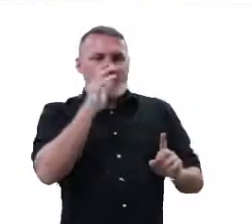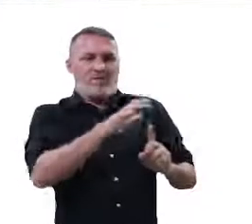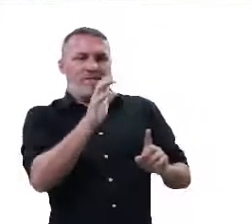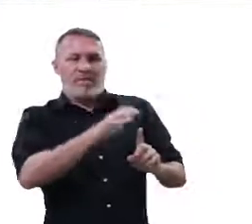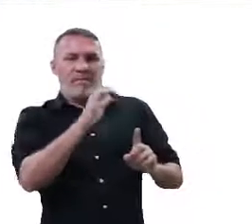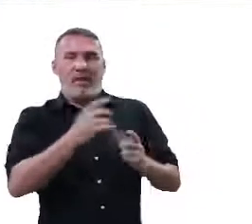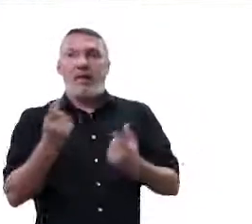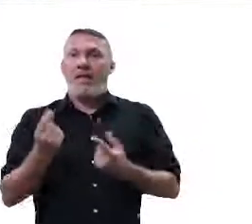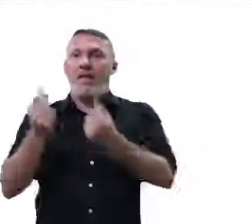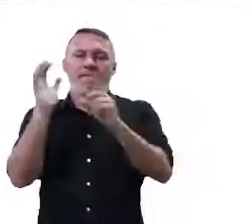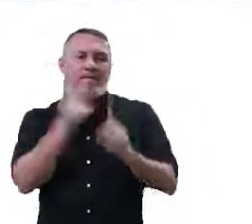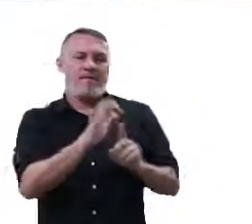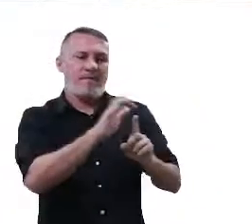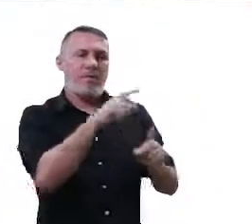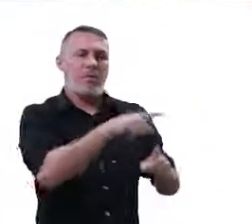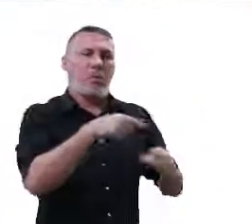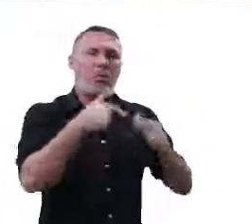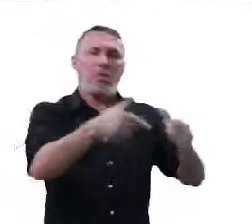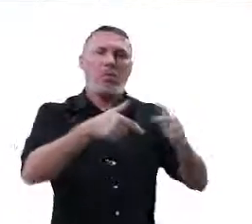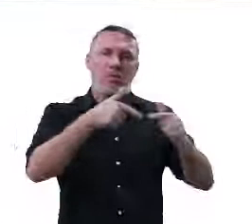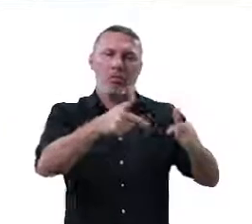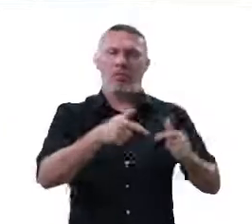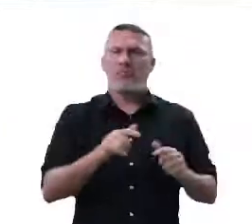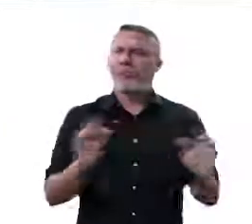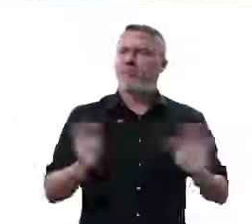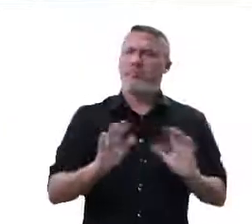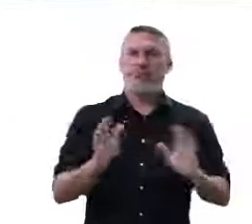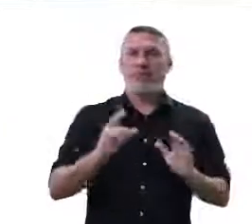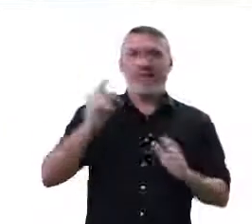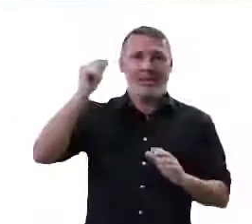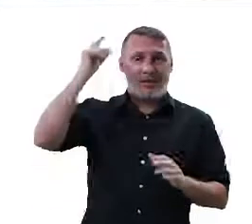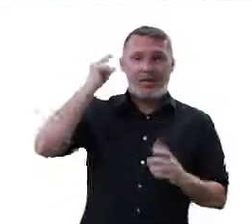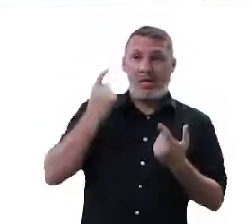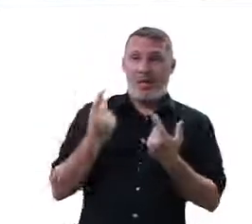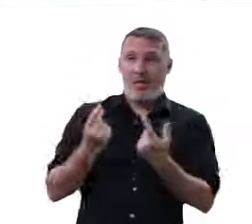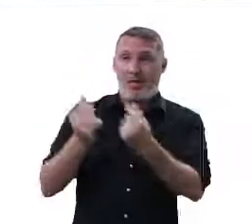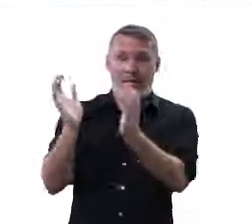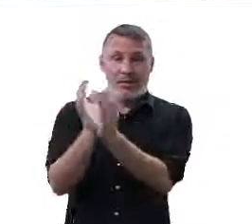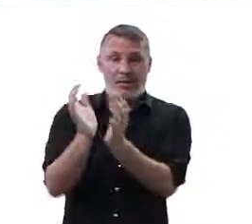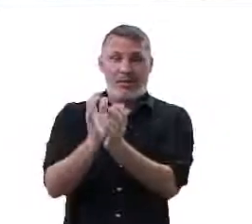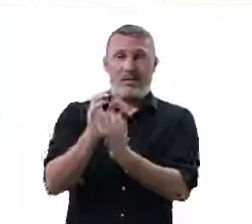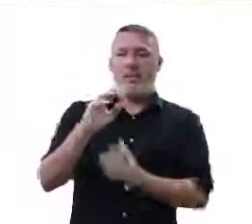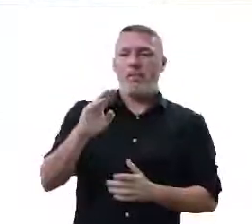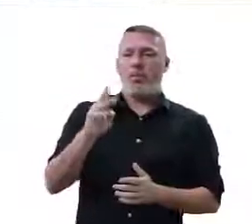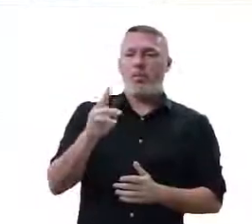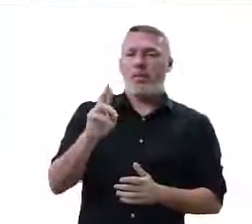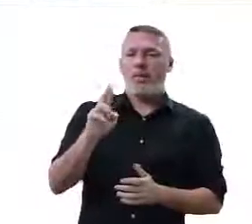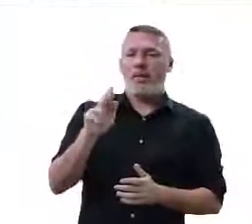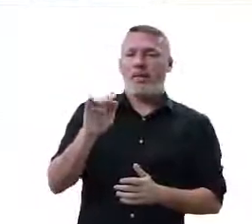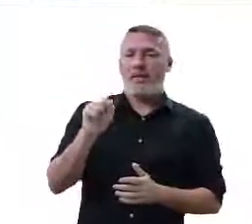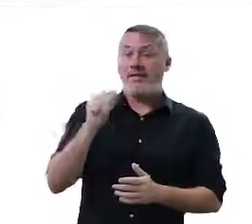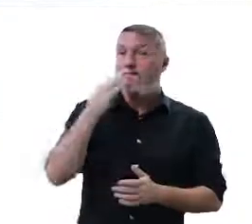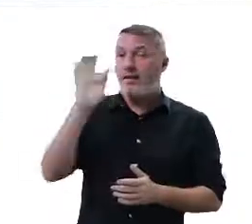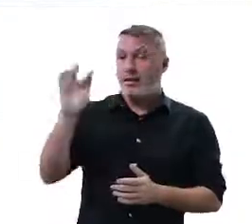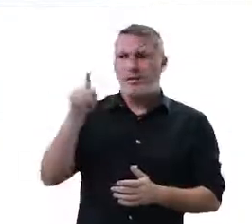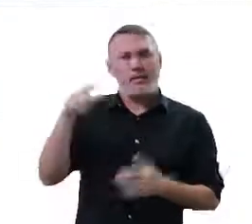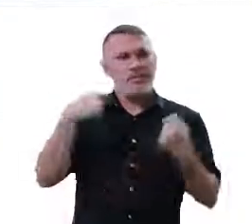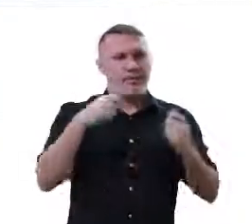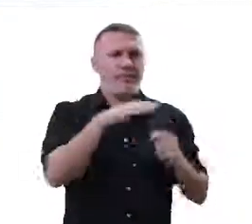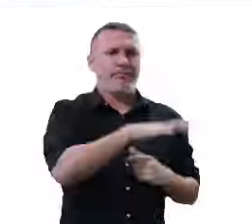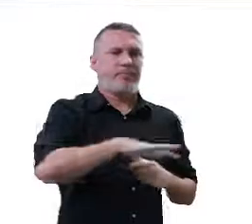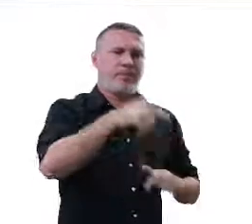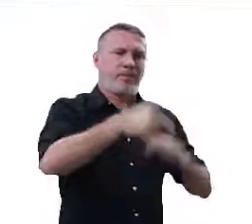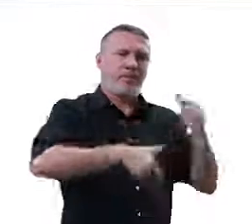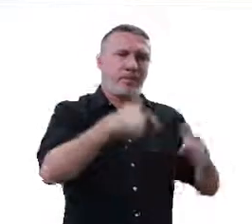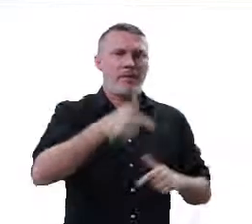de manobra dos interesses burgueses, não. A própria burguesia francesa, ela precisa do operariado para poder fazer